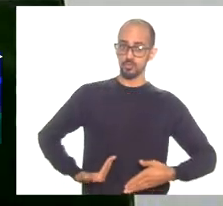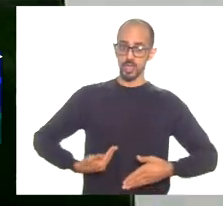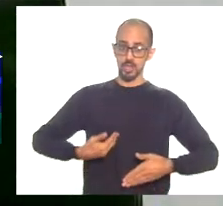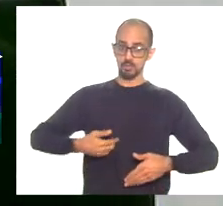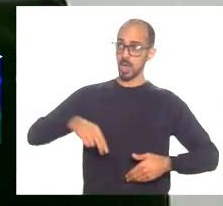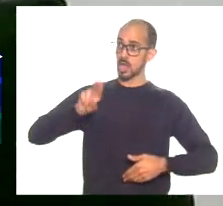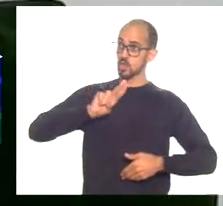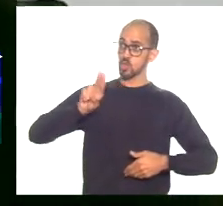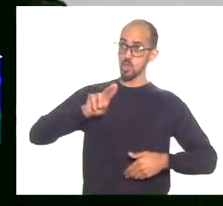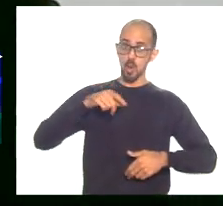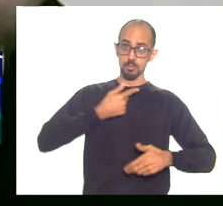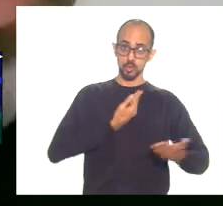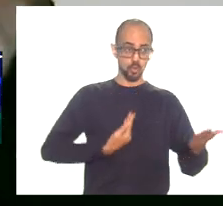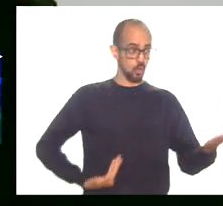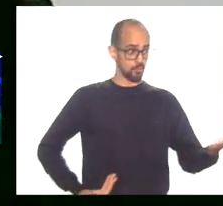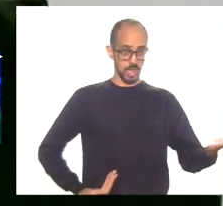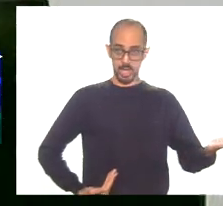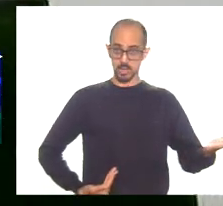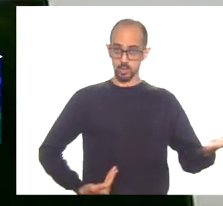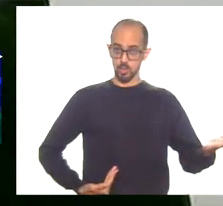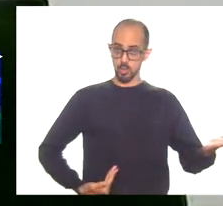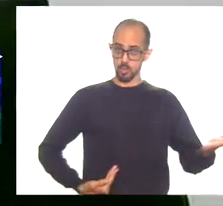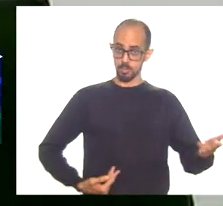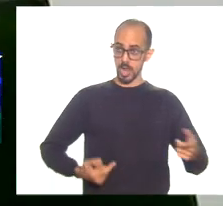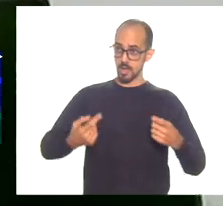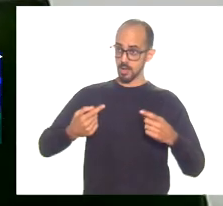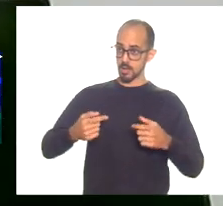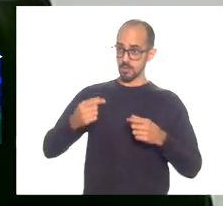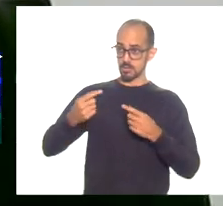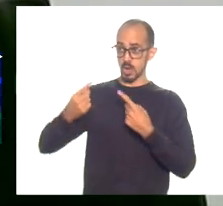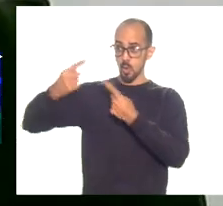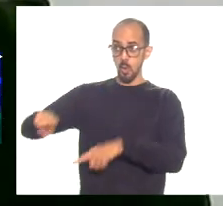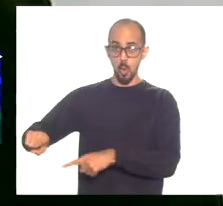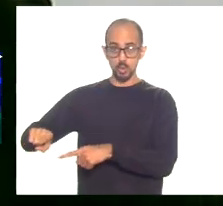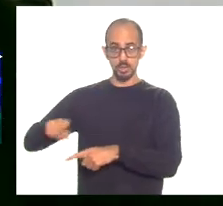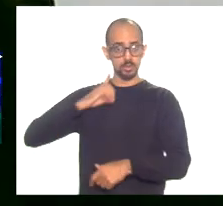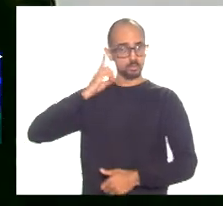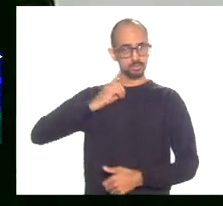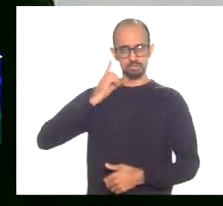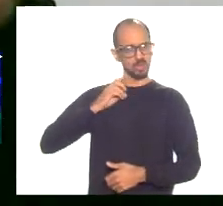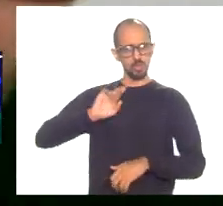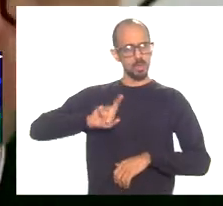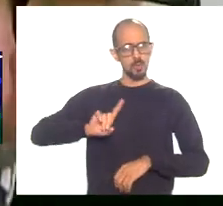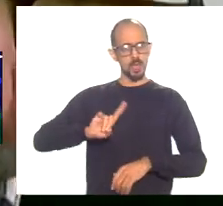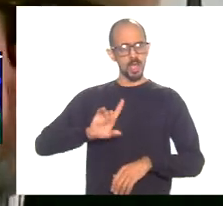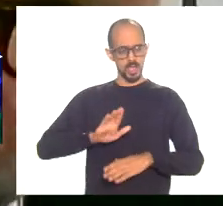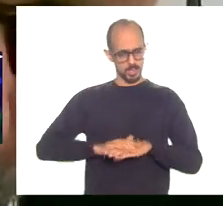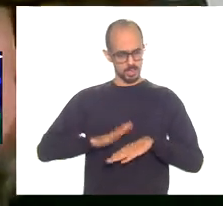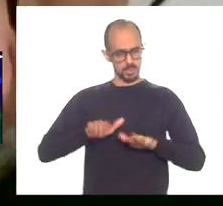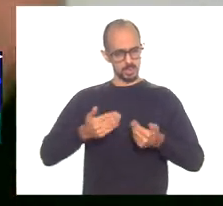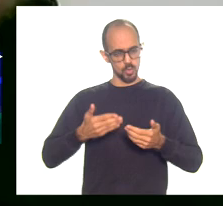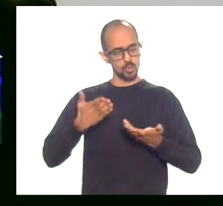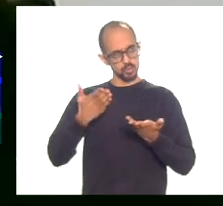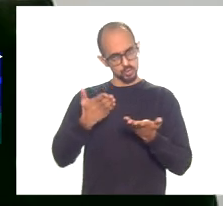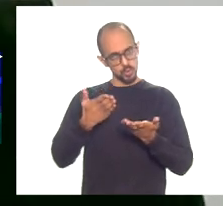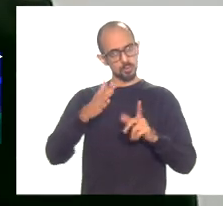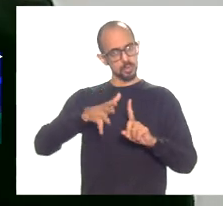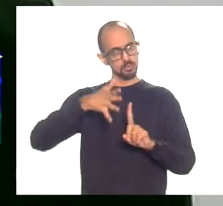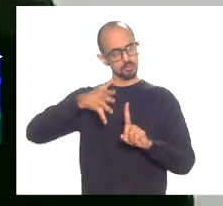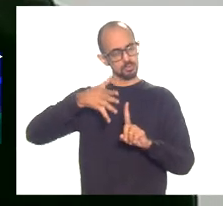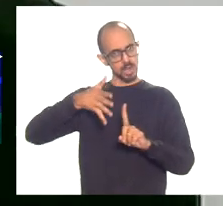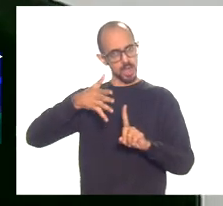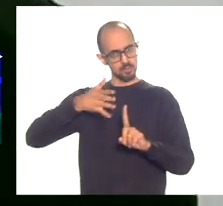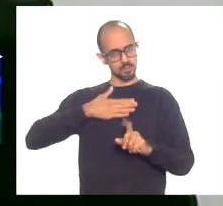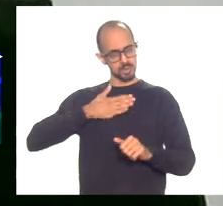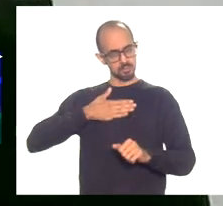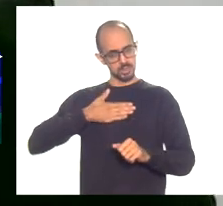em nome do governador pode ficar só ele mesmo para ameaçar parlamentares Então o que eu quero dizer a vossa excelência que me concedeu a palavra aqui em